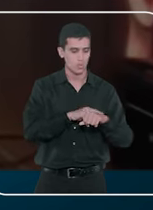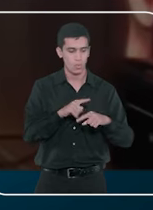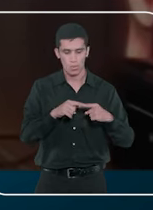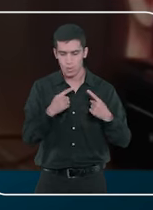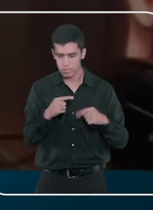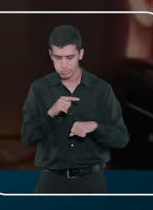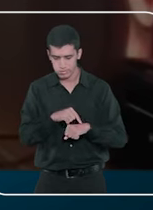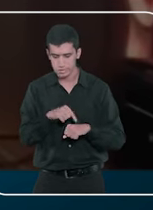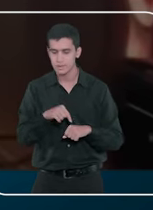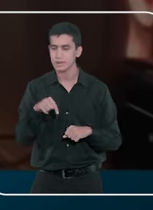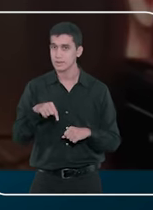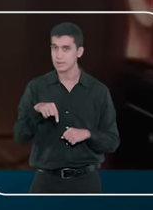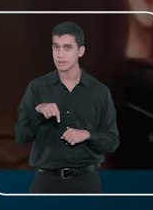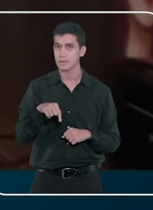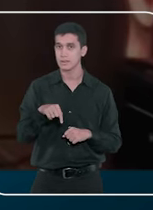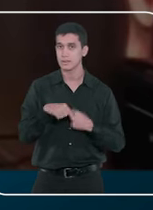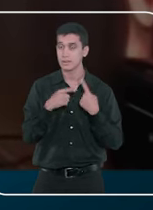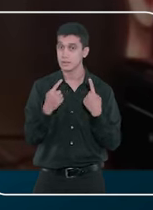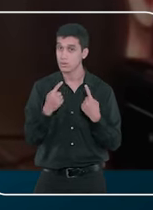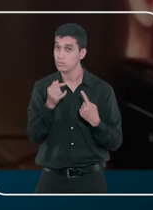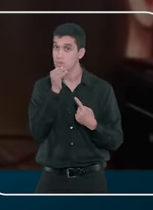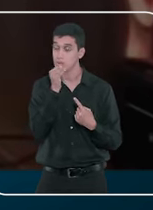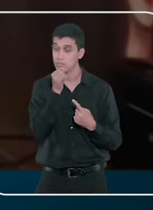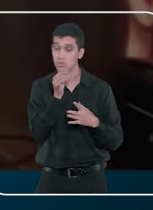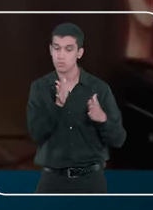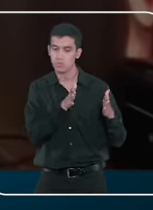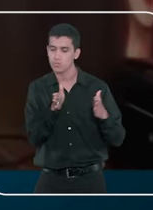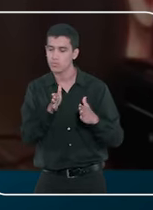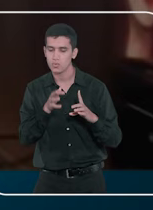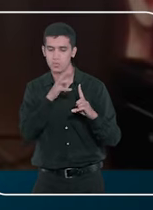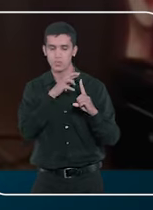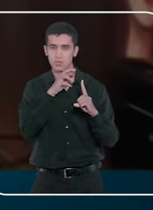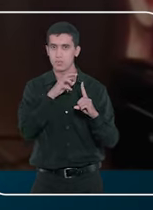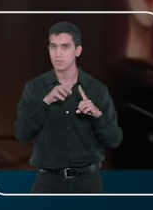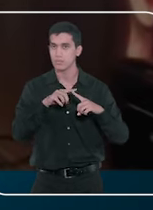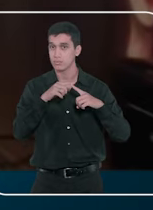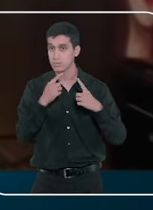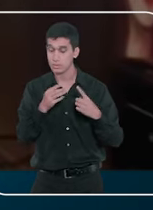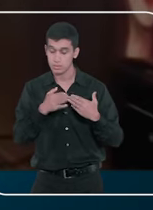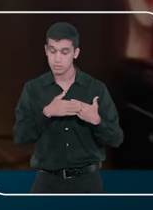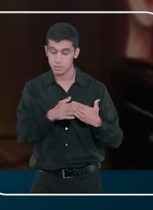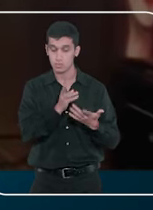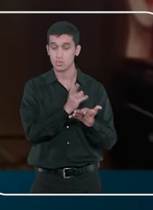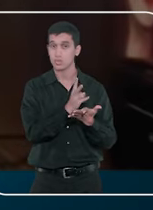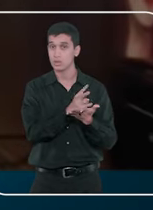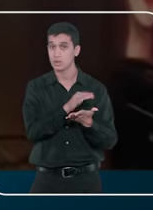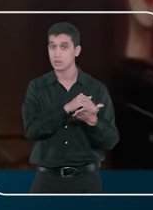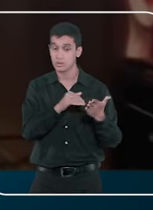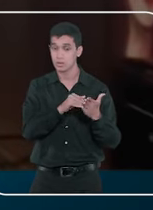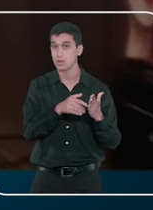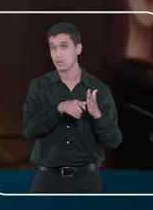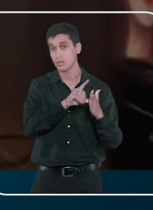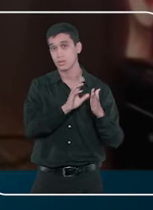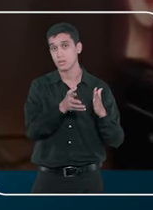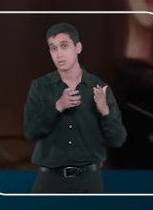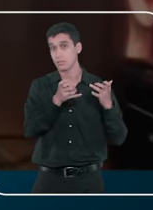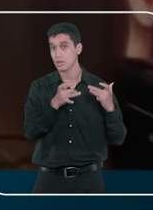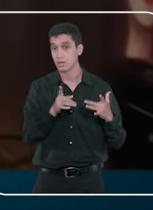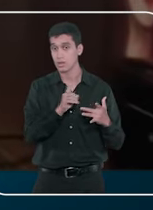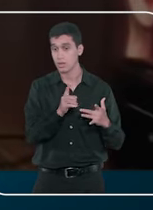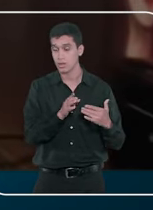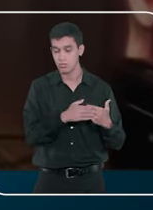curso do próprio procedimento de investigação, mas aí sim um procedimento propriamente dito e não um